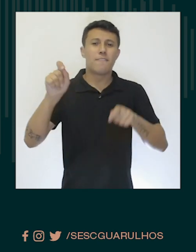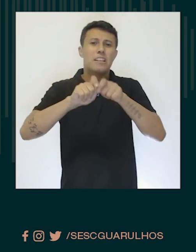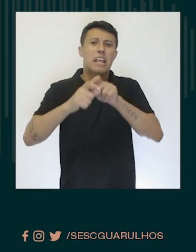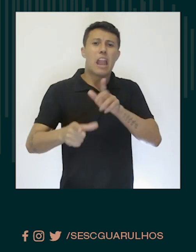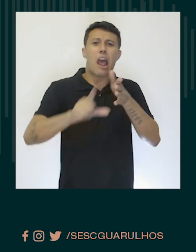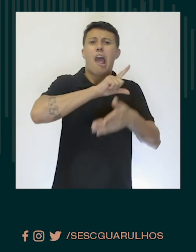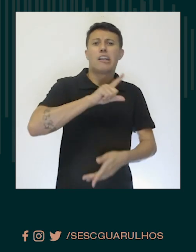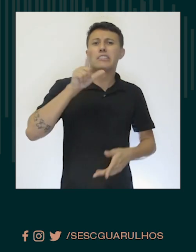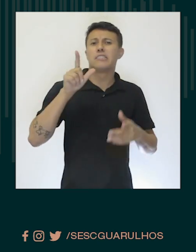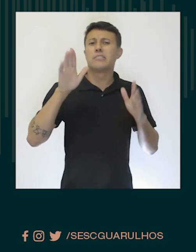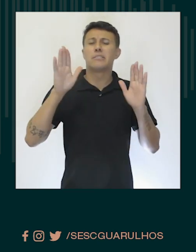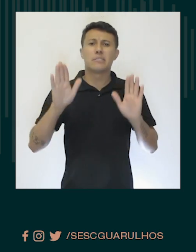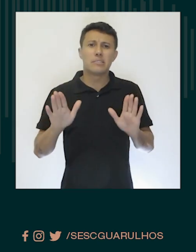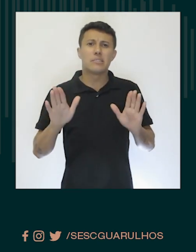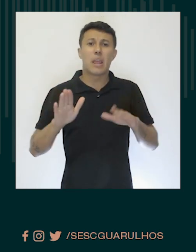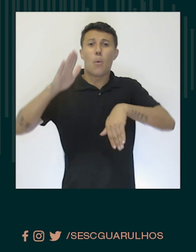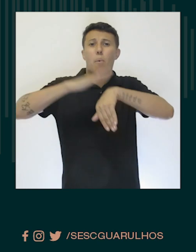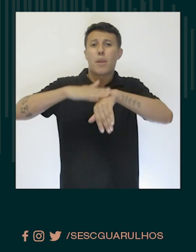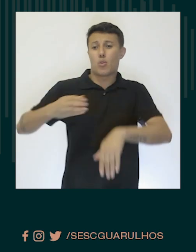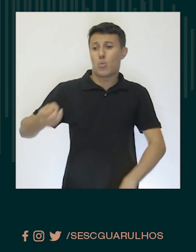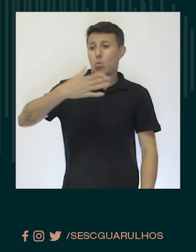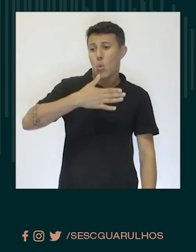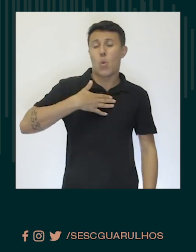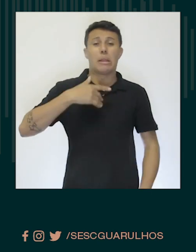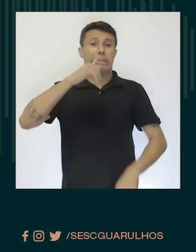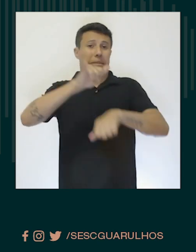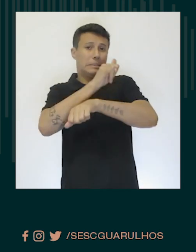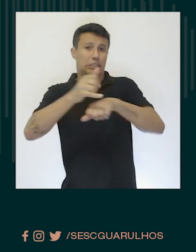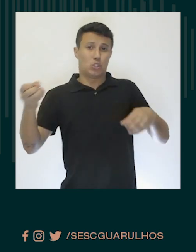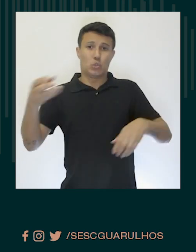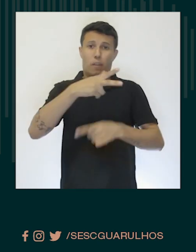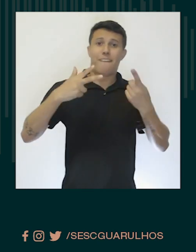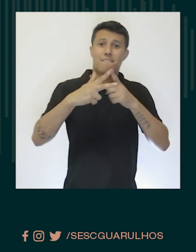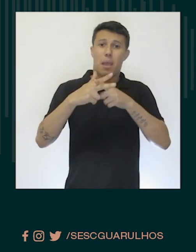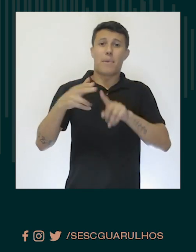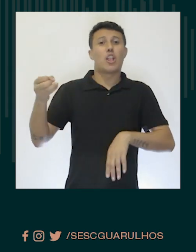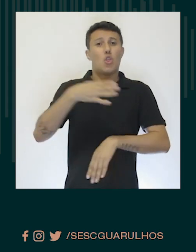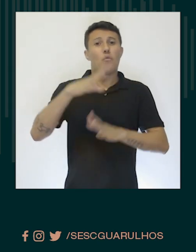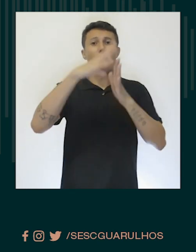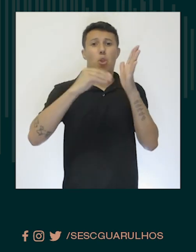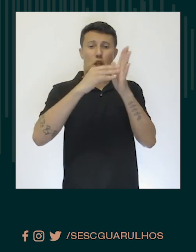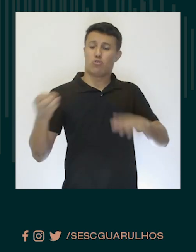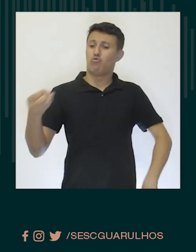momento, são novas ferramentas, novos formatos. E